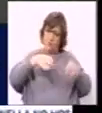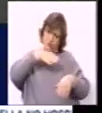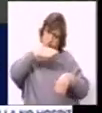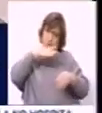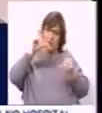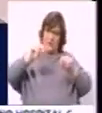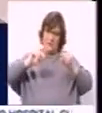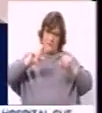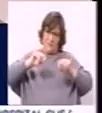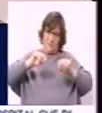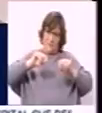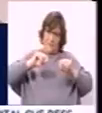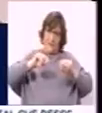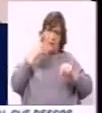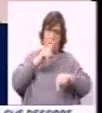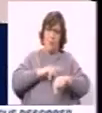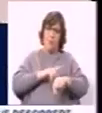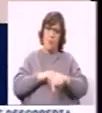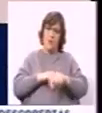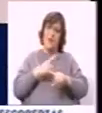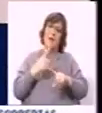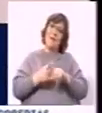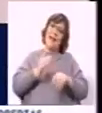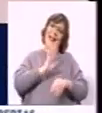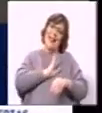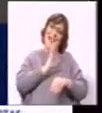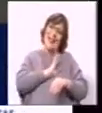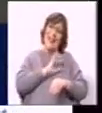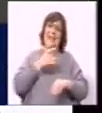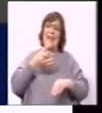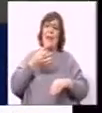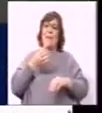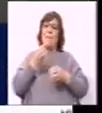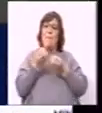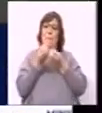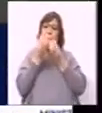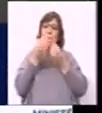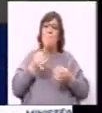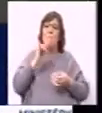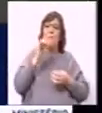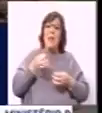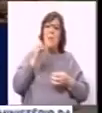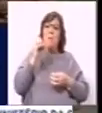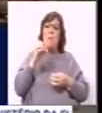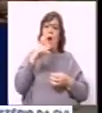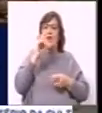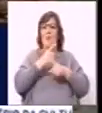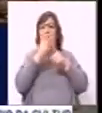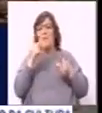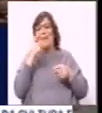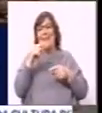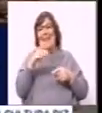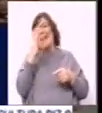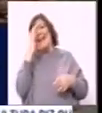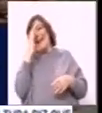um é um momento mais mais lúdico com algumas pipocas tamanho que também é né porque eu quero na vala existente